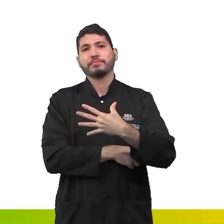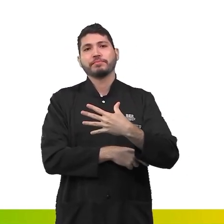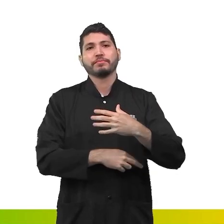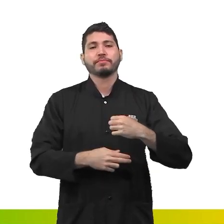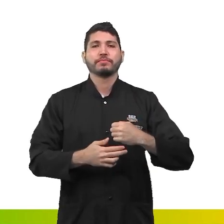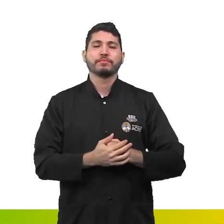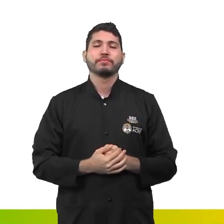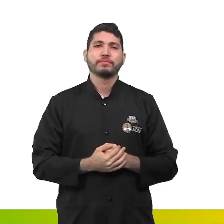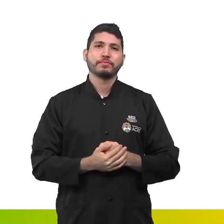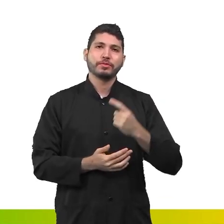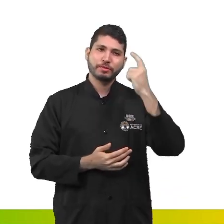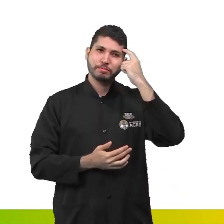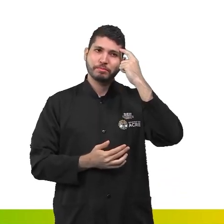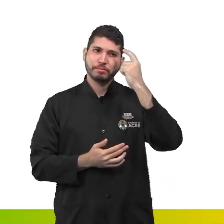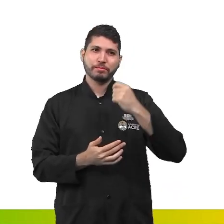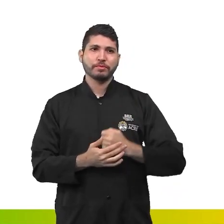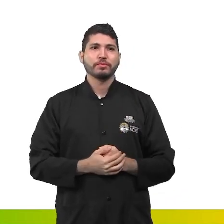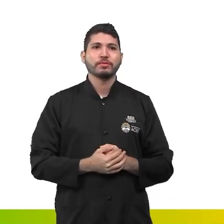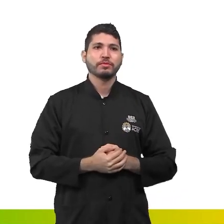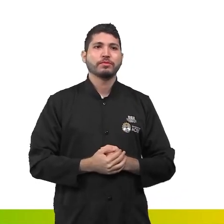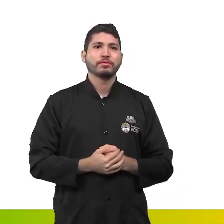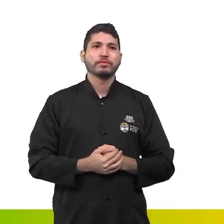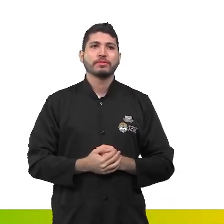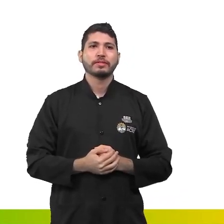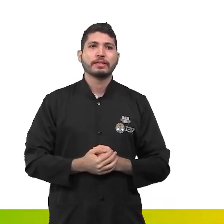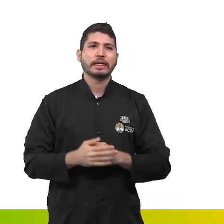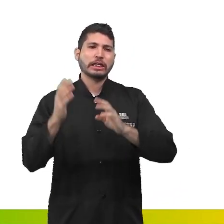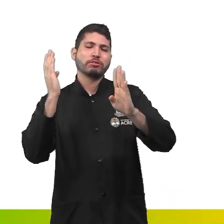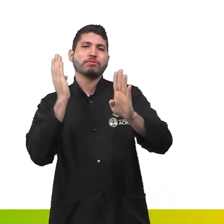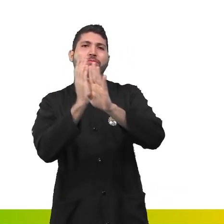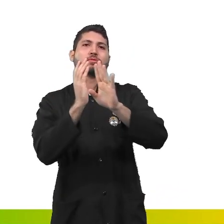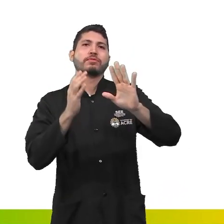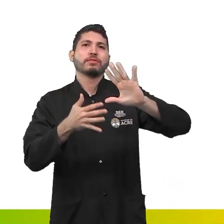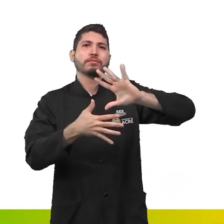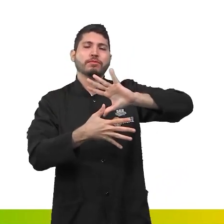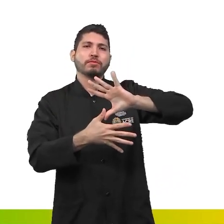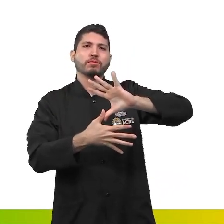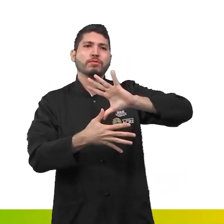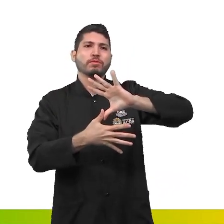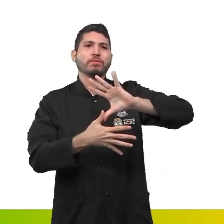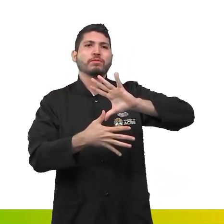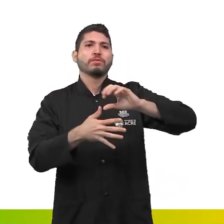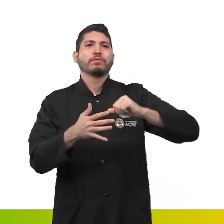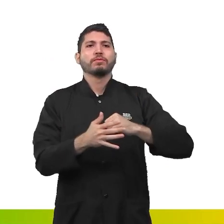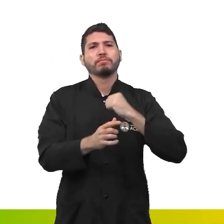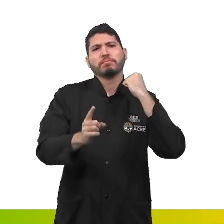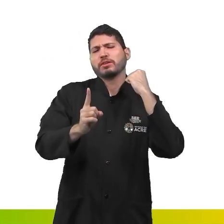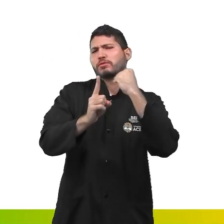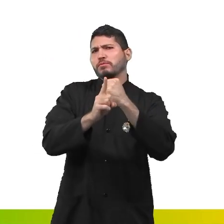Como a descoberta das Américas impactou o pensamento